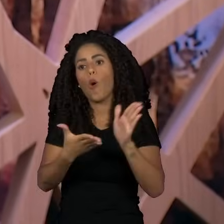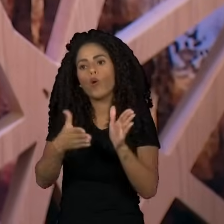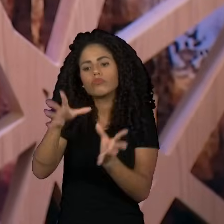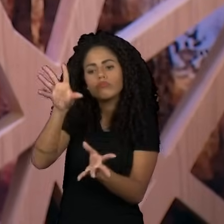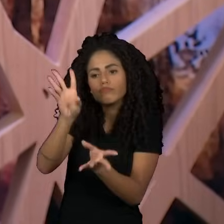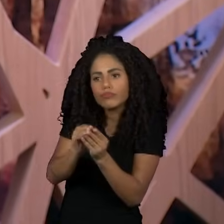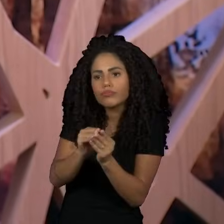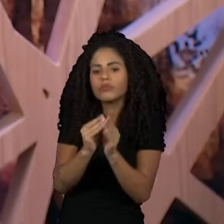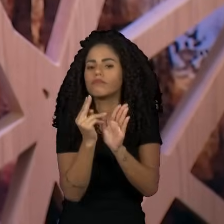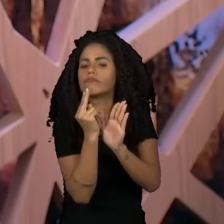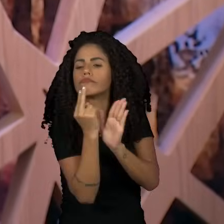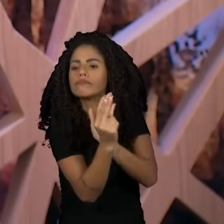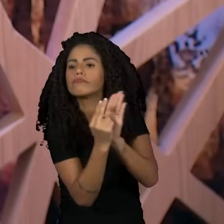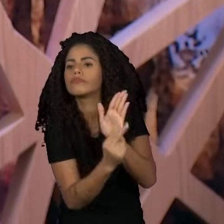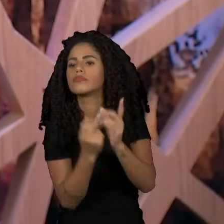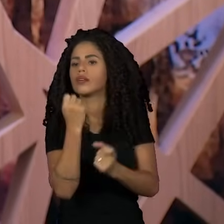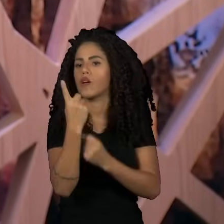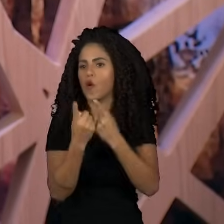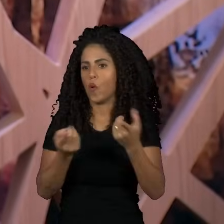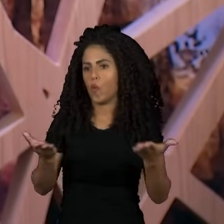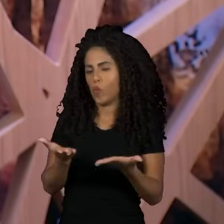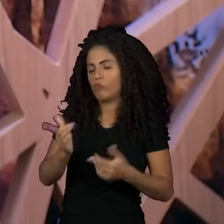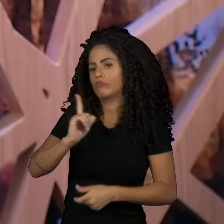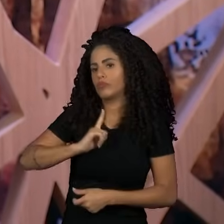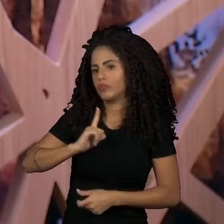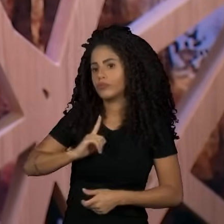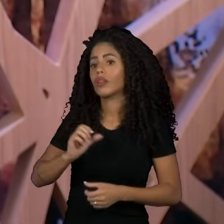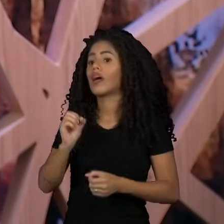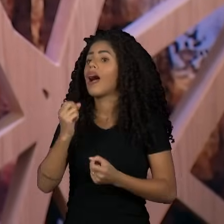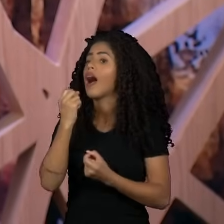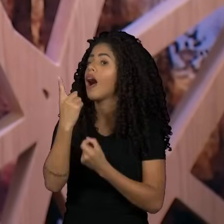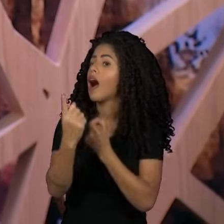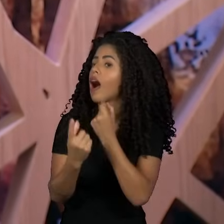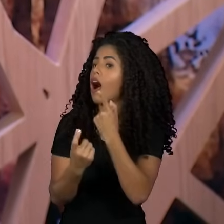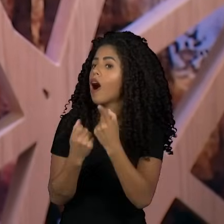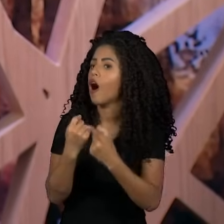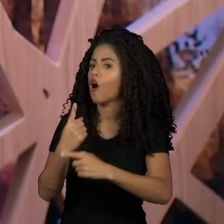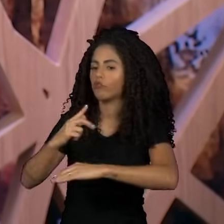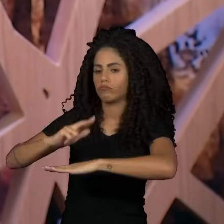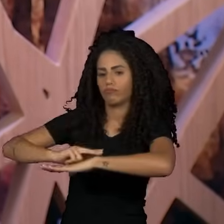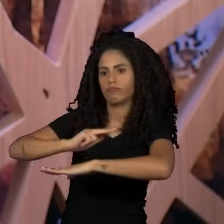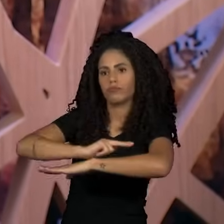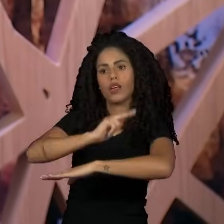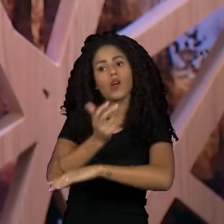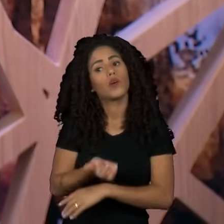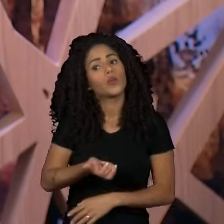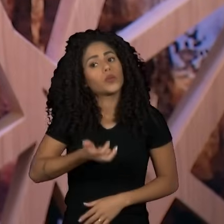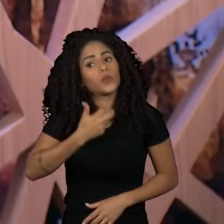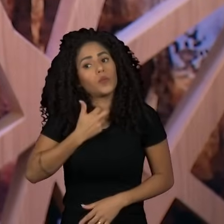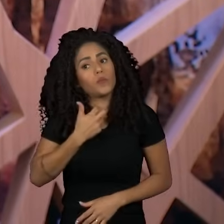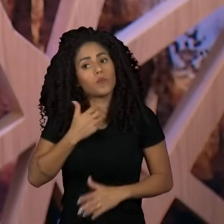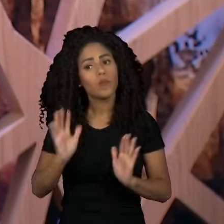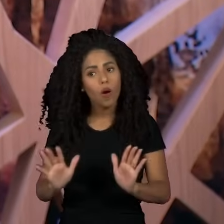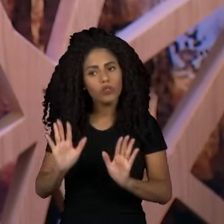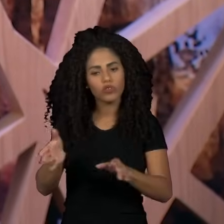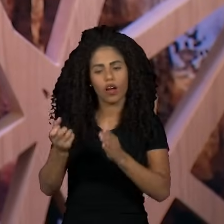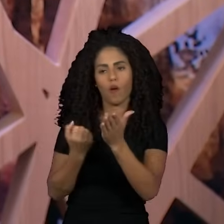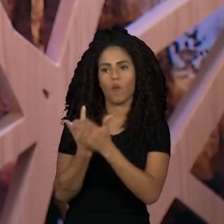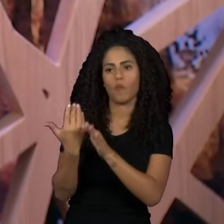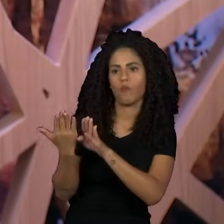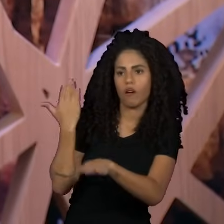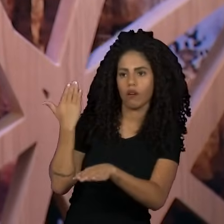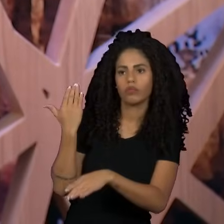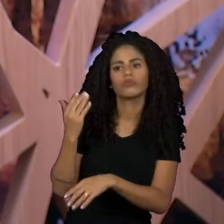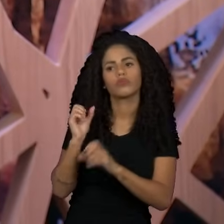algumas restrições. Então, por exemplo, hoje em dia tem alguns répteis que você não pode mais comprar. Quem já comprou anteriormente não tem problema, já não é mais